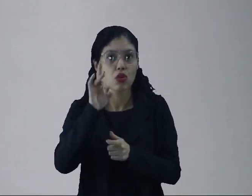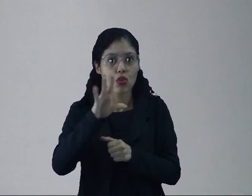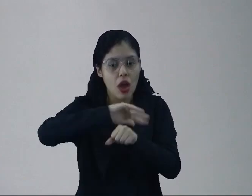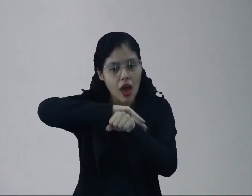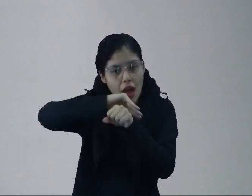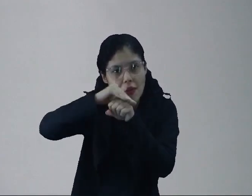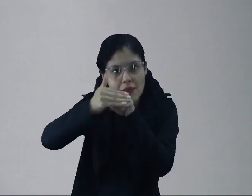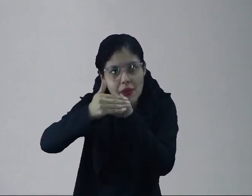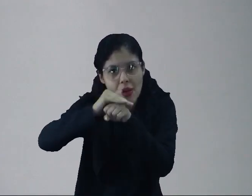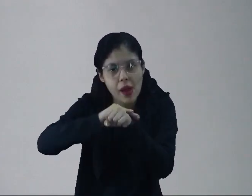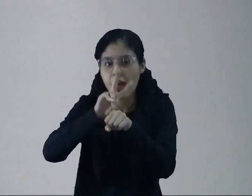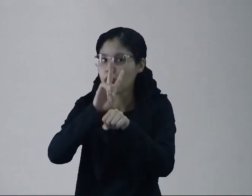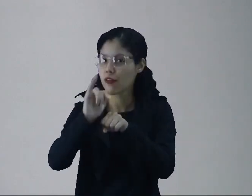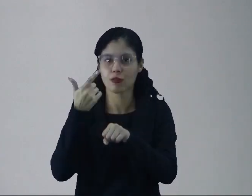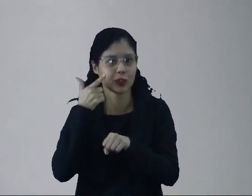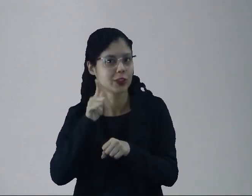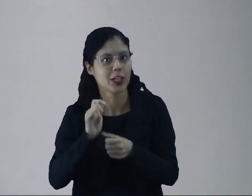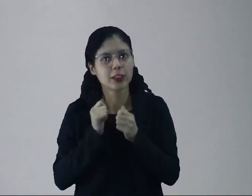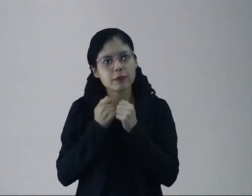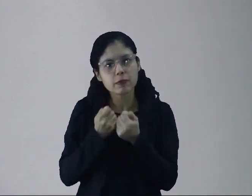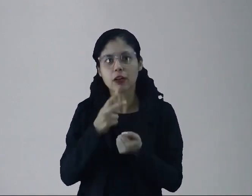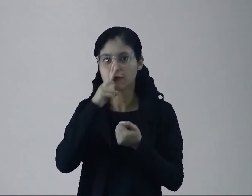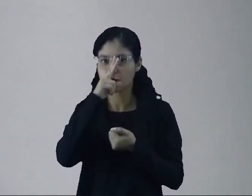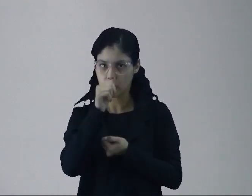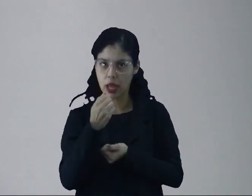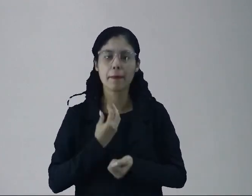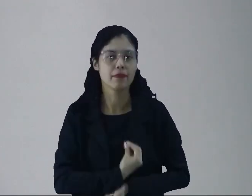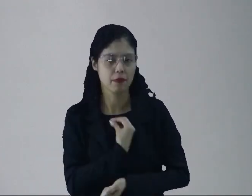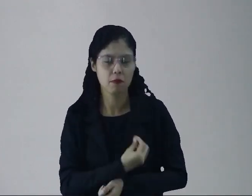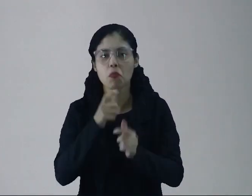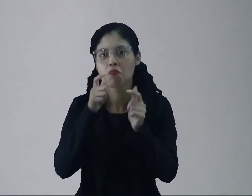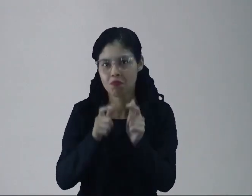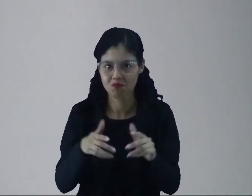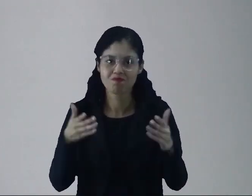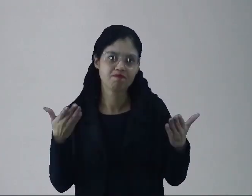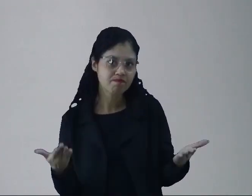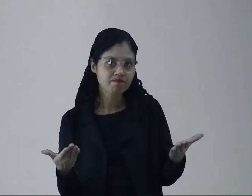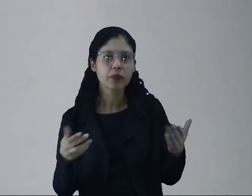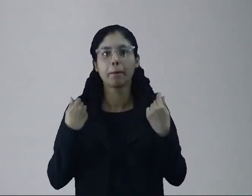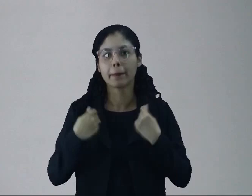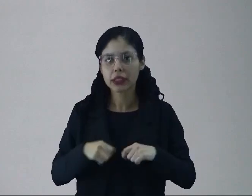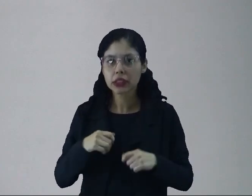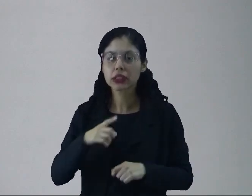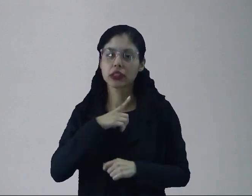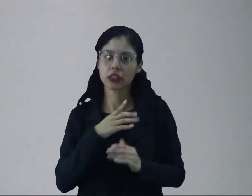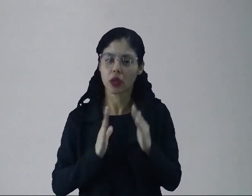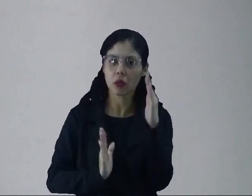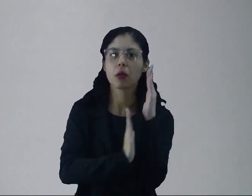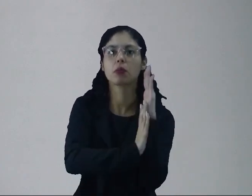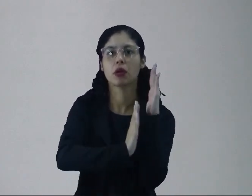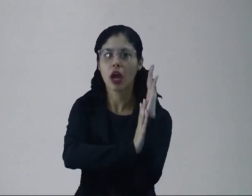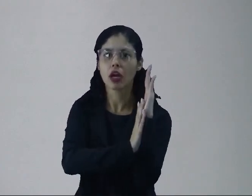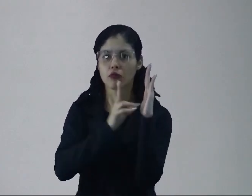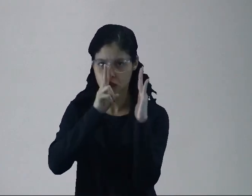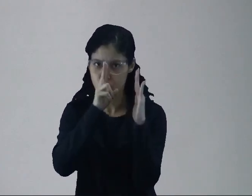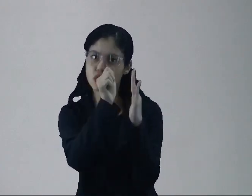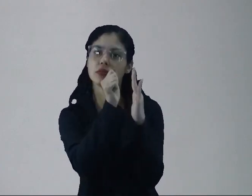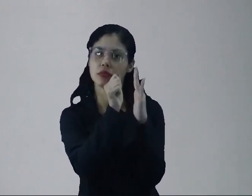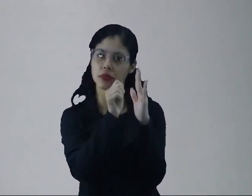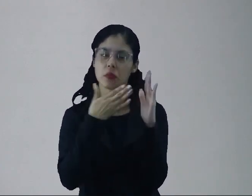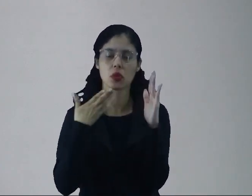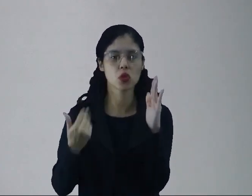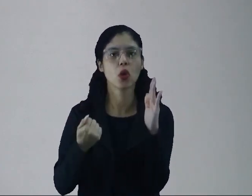membrana plasmática não vai garantir a resistência para ele sobreviver nesse ambiente. Logo, ele precisa de uma parede mais resistente